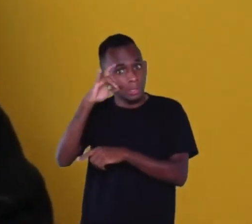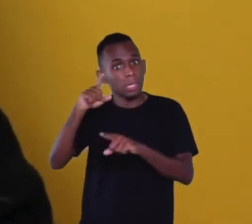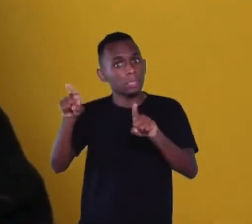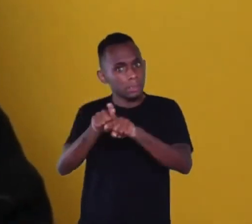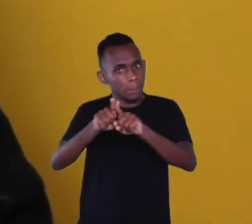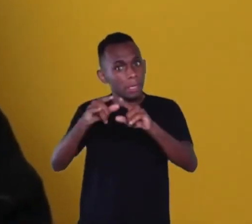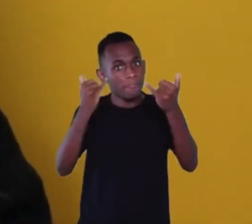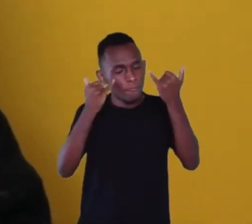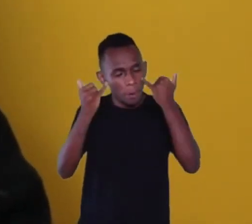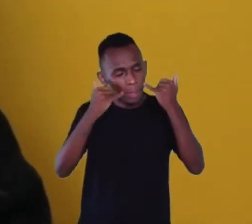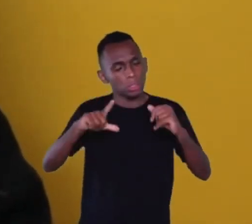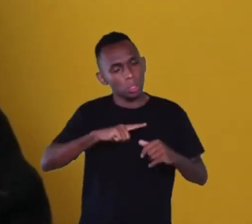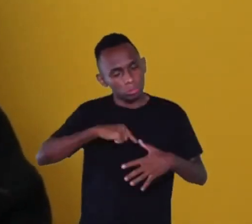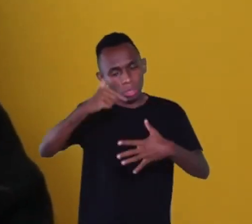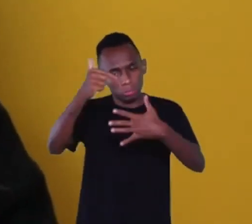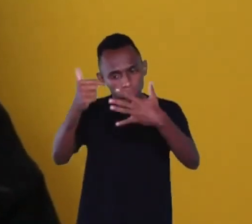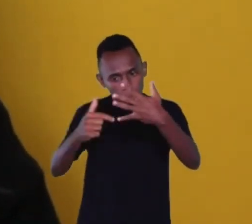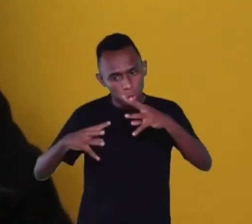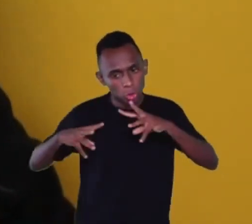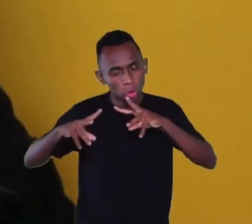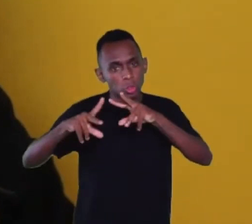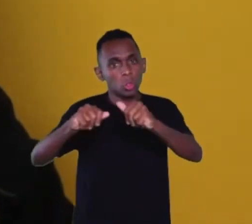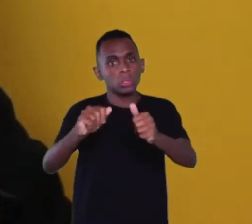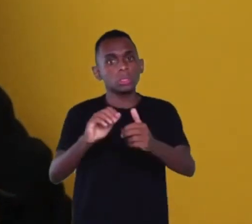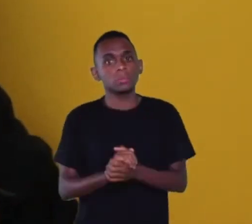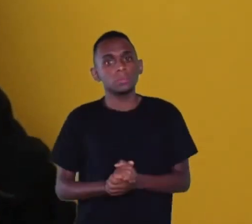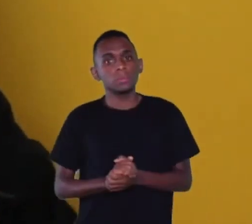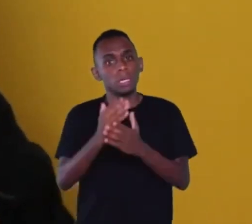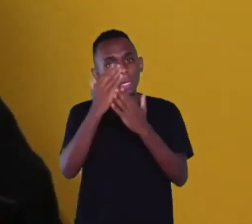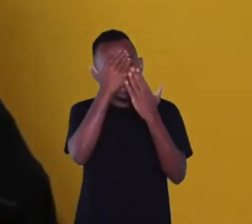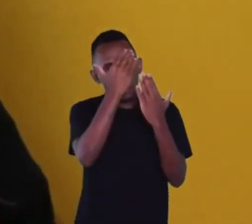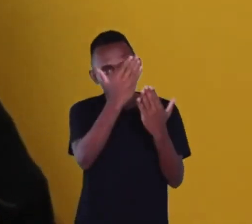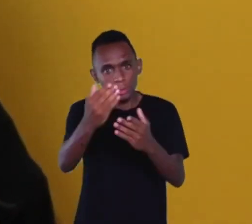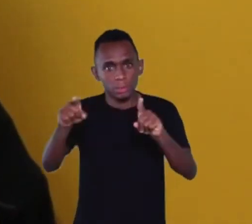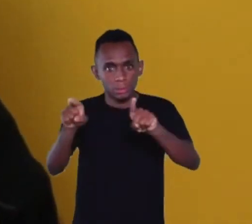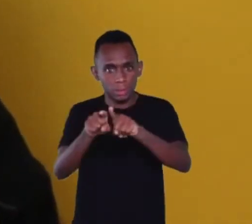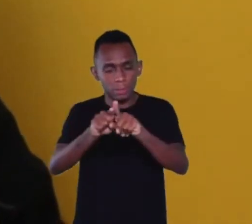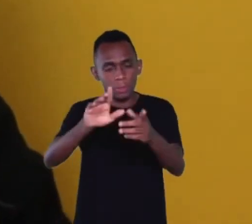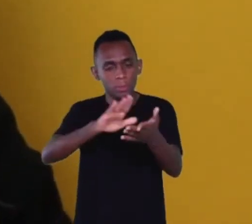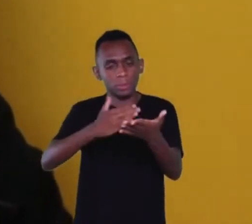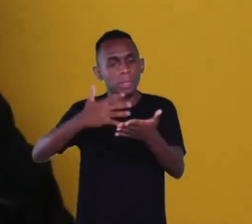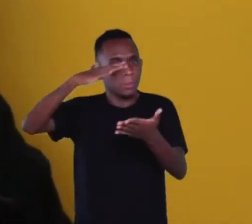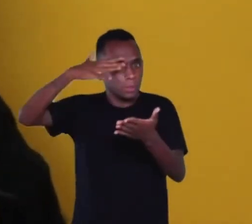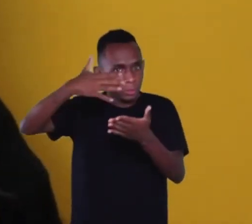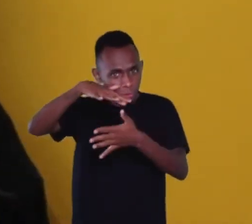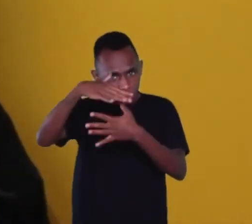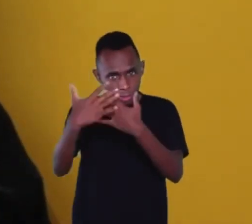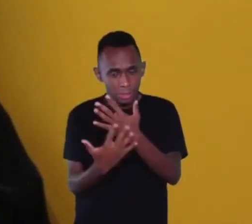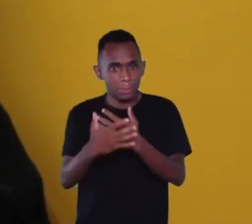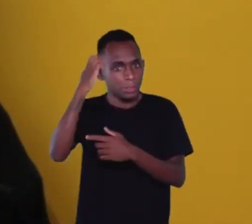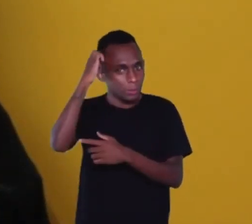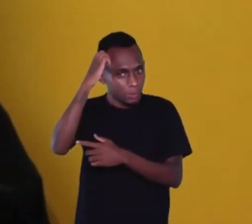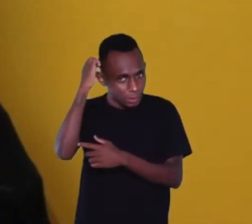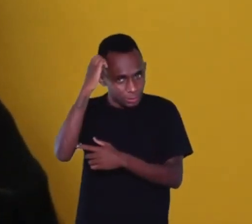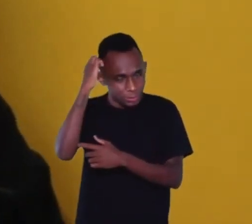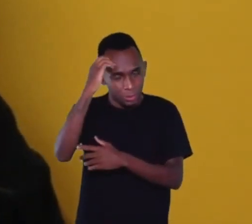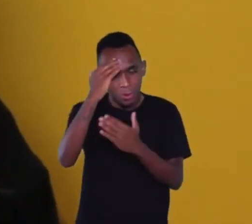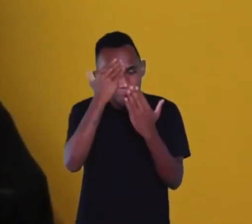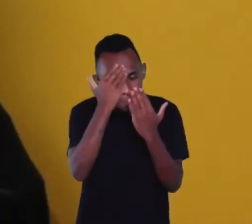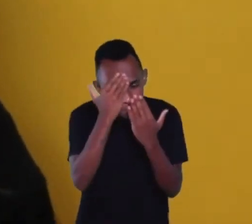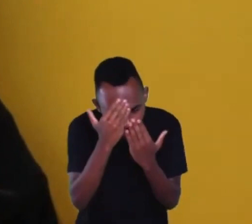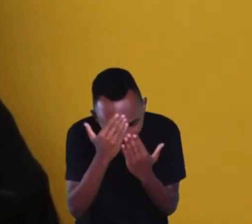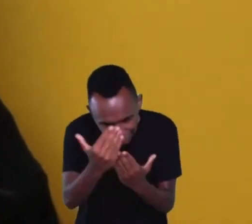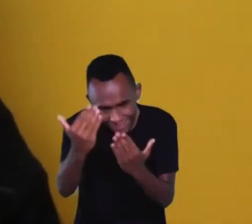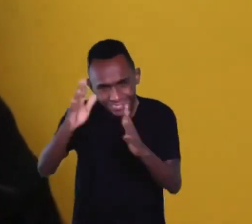respeito dos livros dele. E agradecer o nosso intérprete de Libras, o Eduardo Rodrigo. Muito